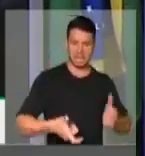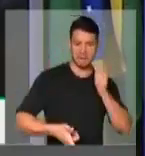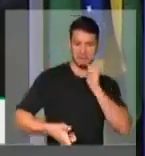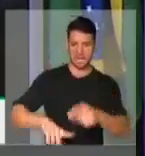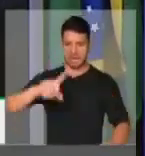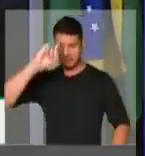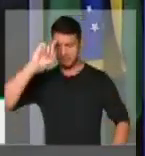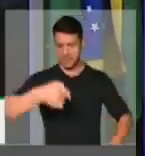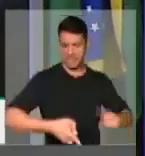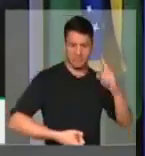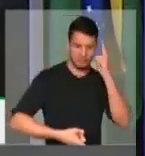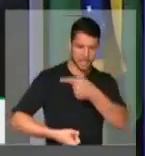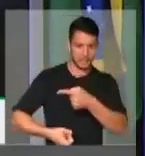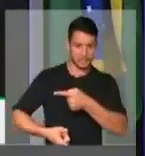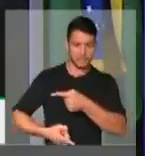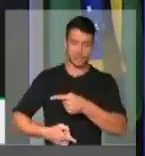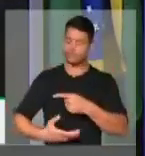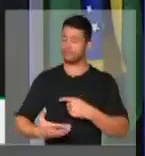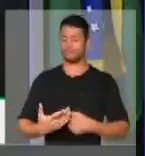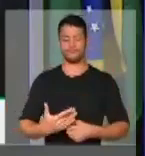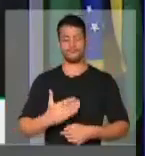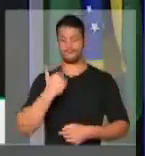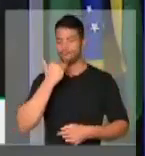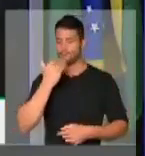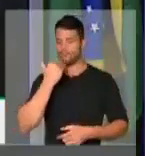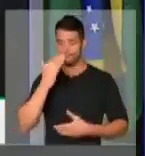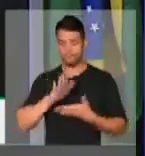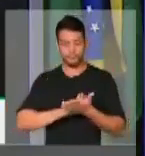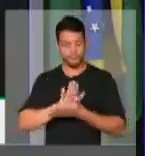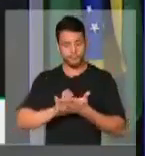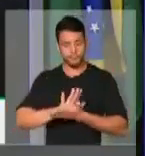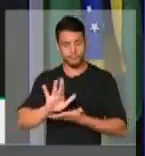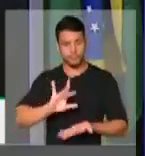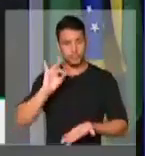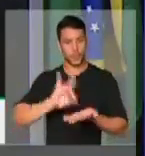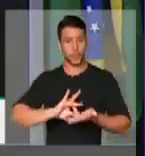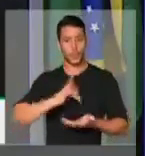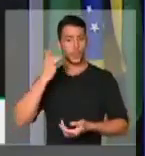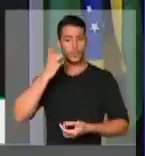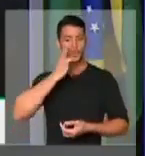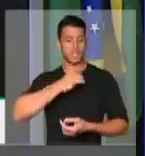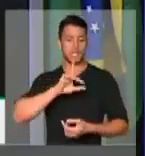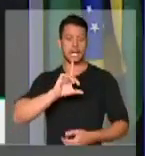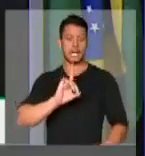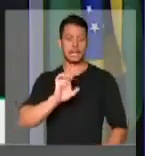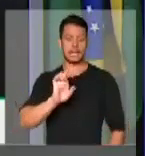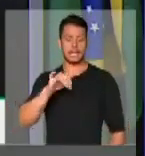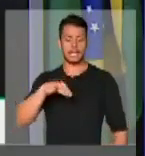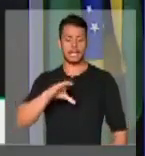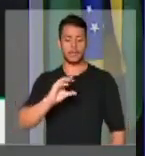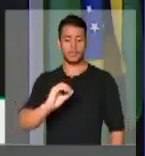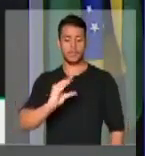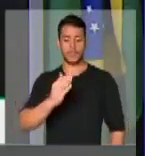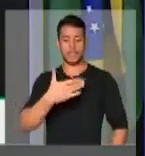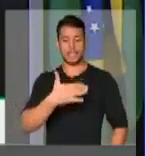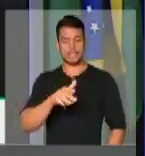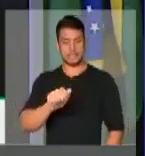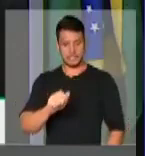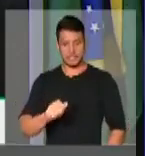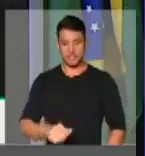mandonismos, em nada ajudam a consolidação de um bom ambiente democrático. E por que digo